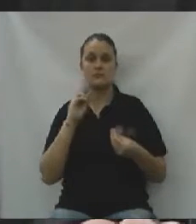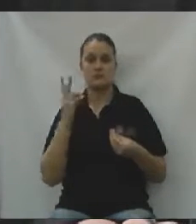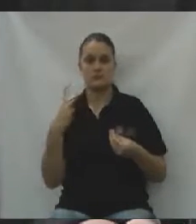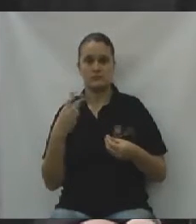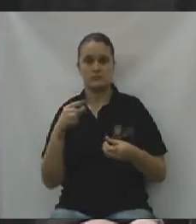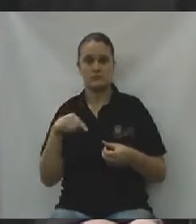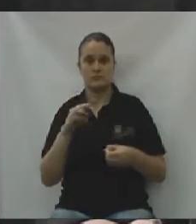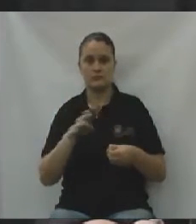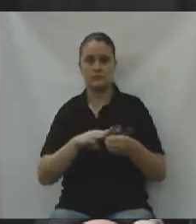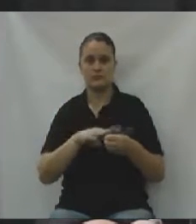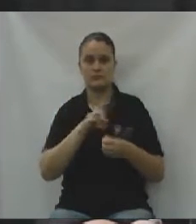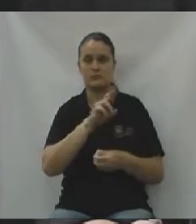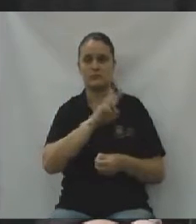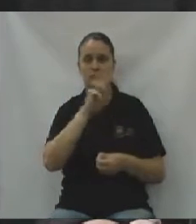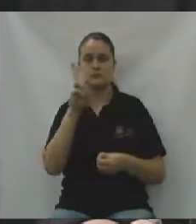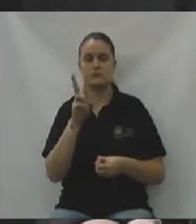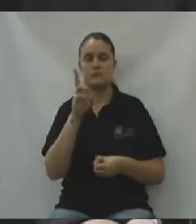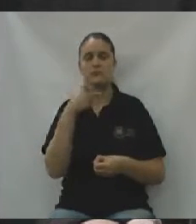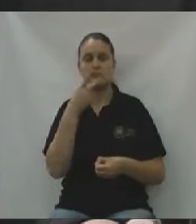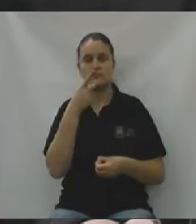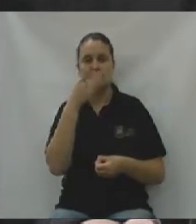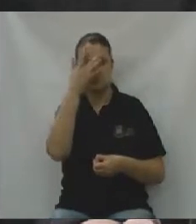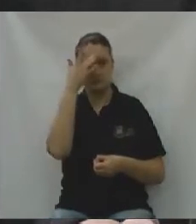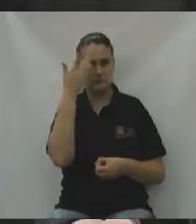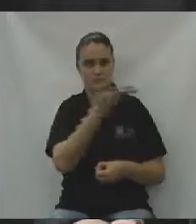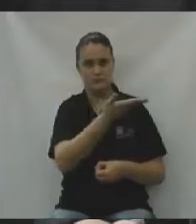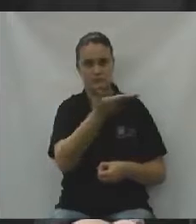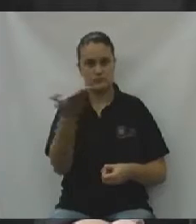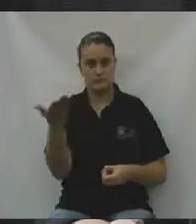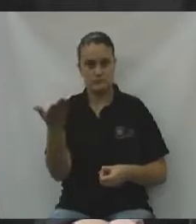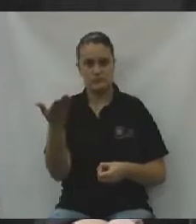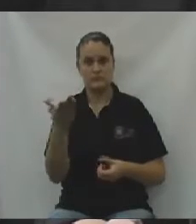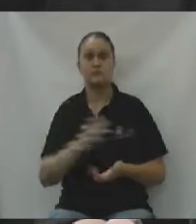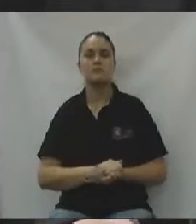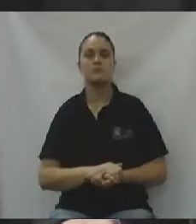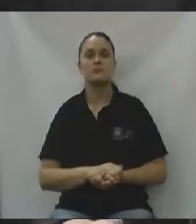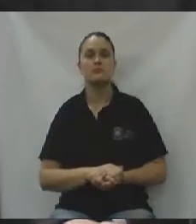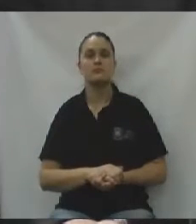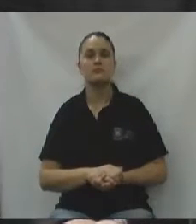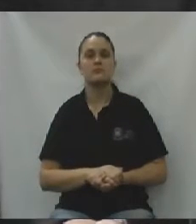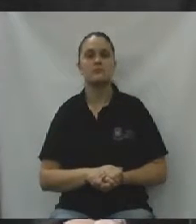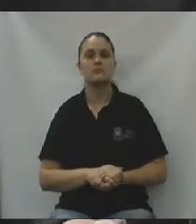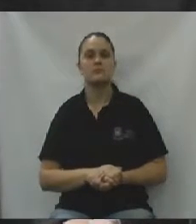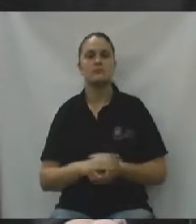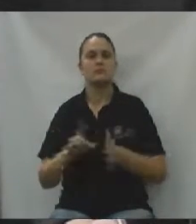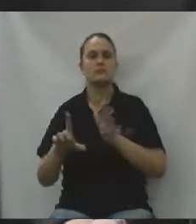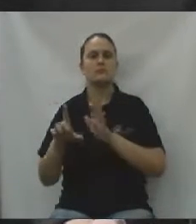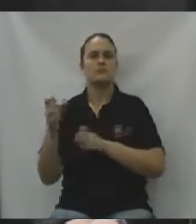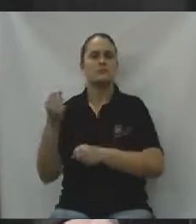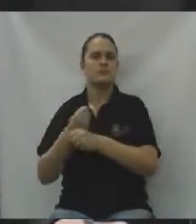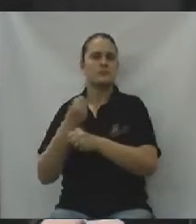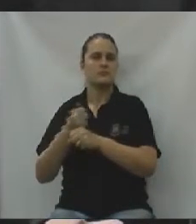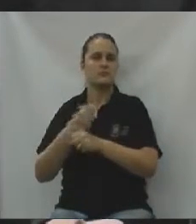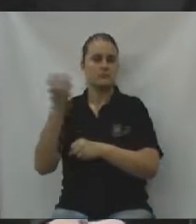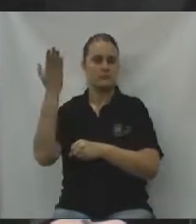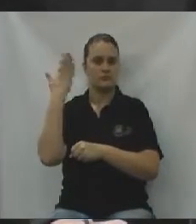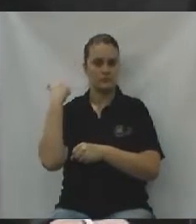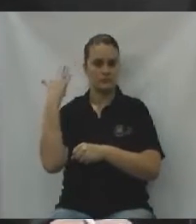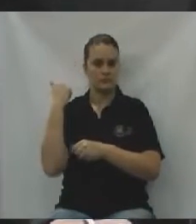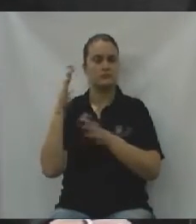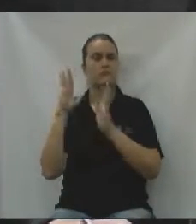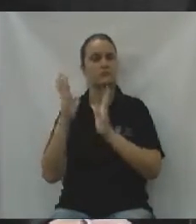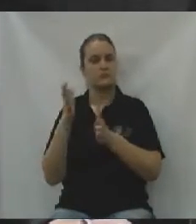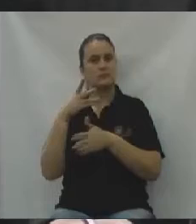de União da Vitória. Dizer aos nossos munícipes que, desde a legislatura passada, já se